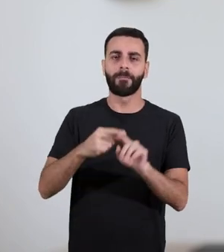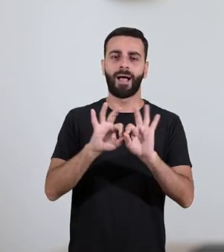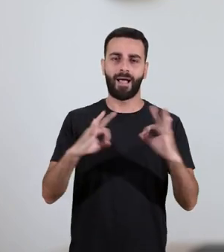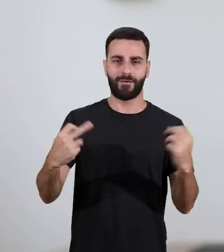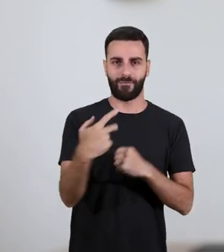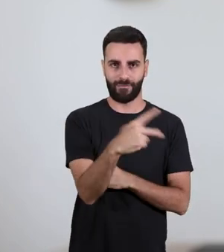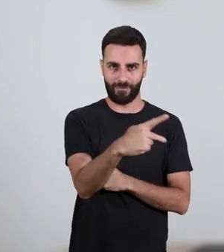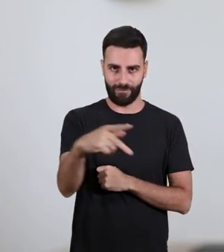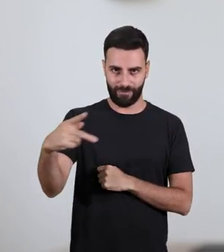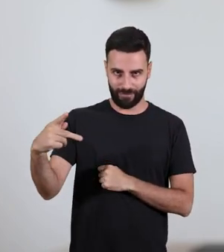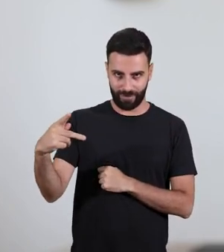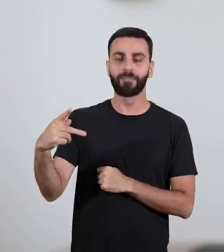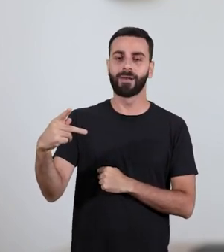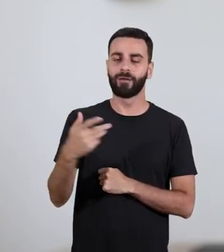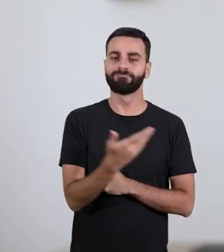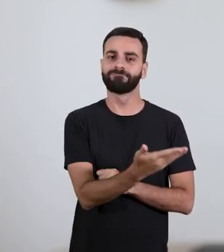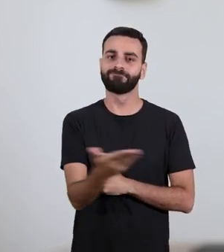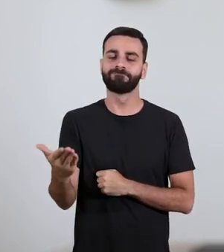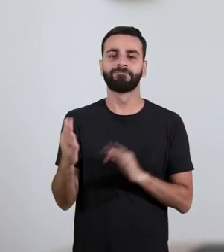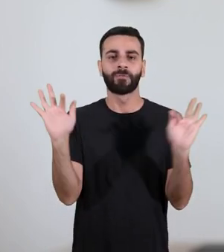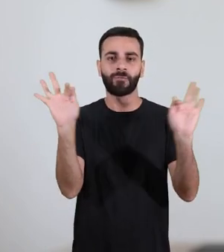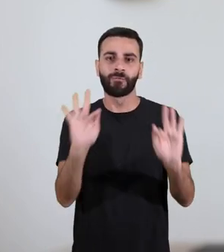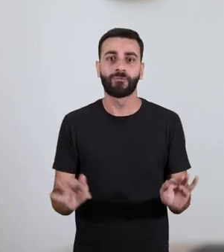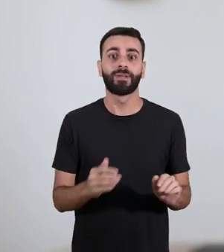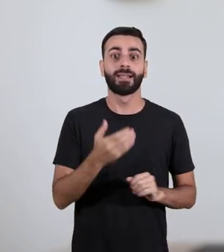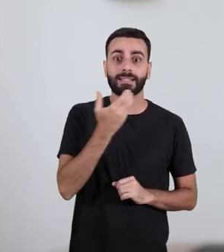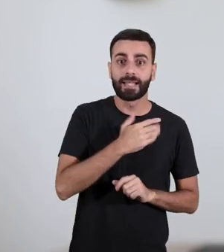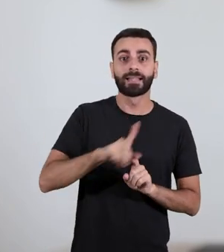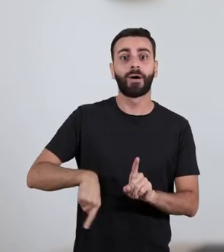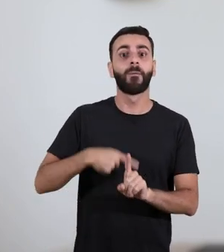aos parceiros da UFV e a todos os familiares,